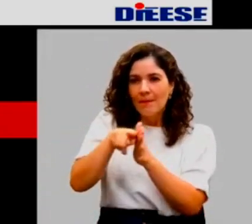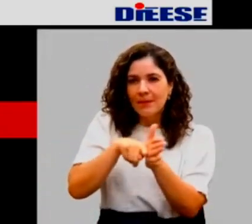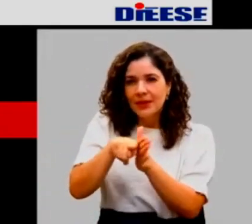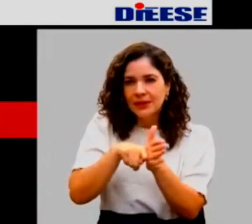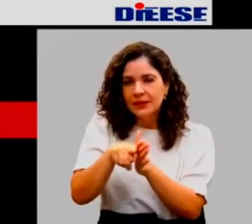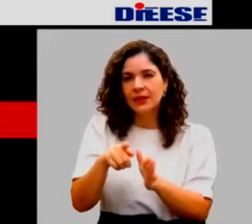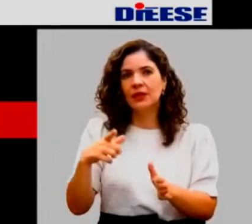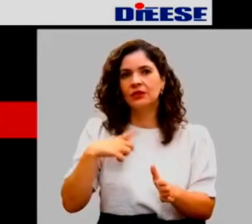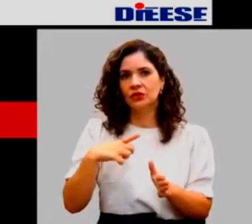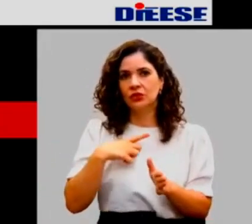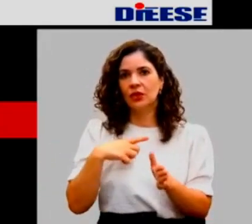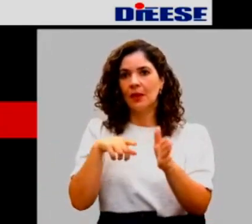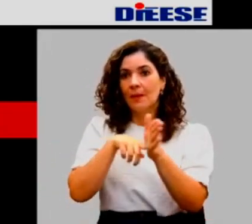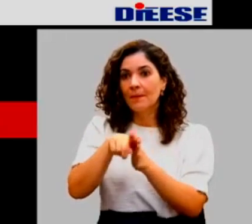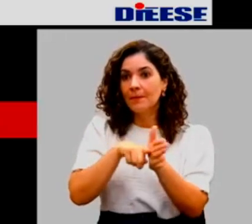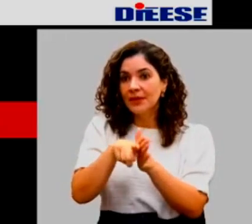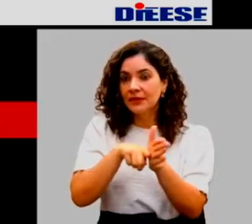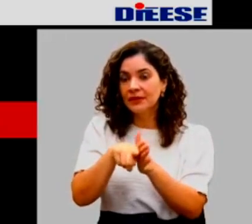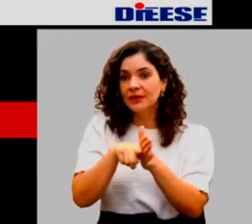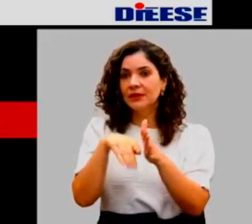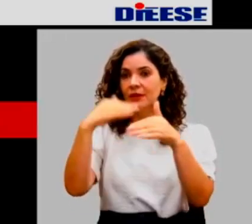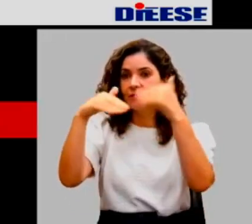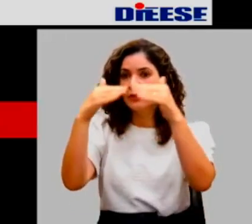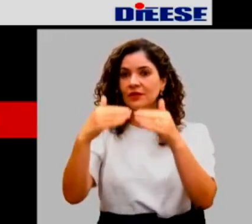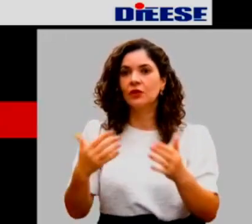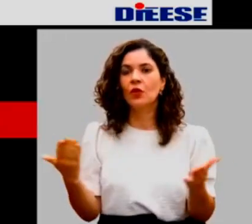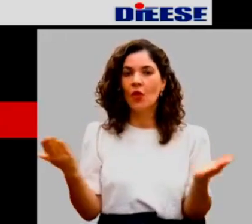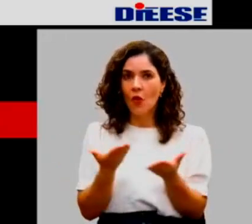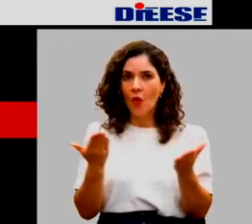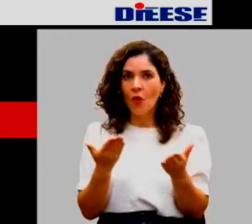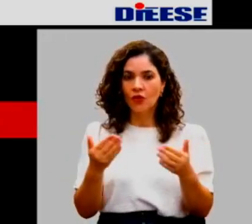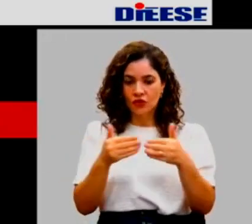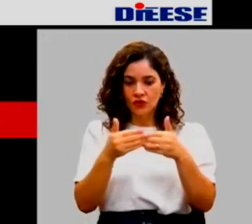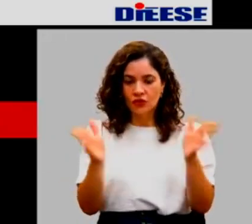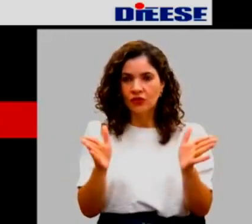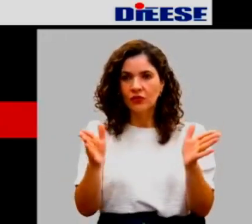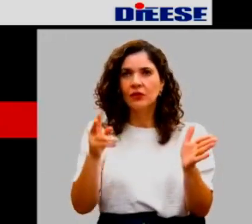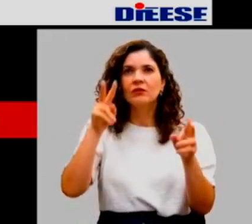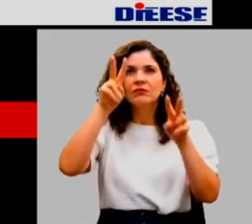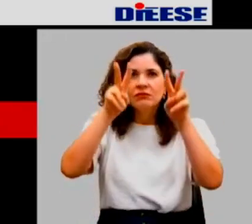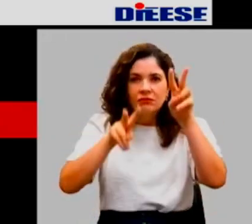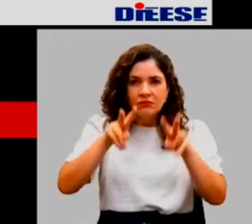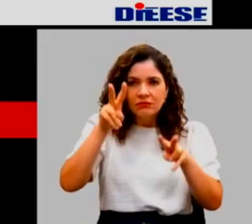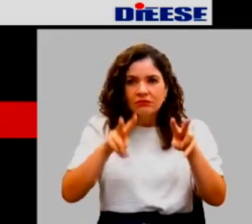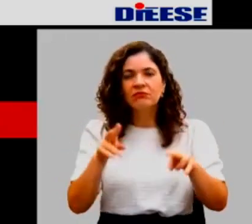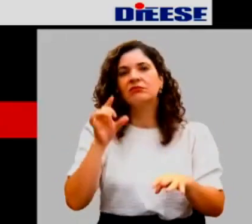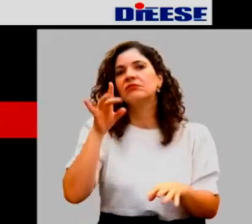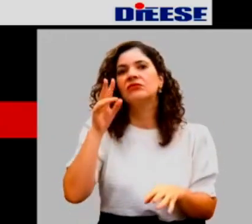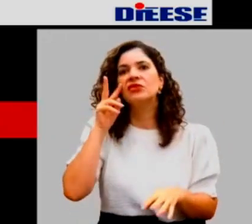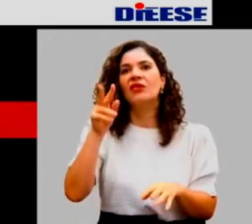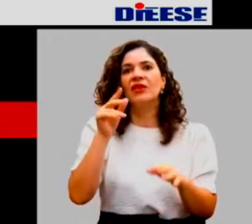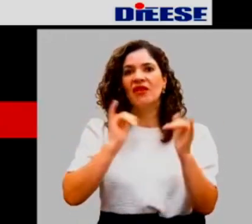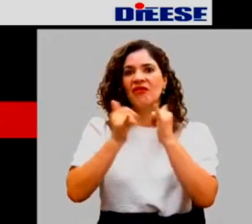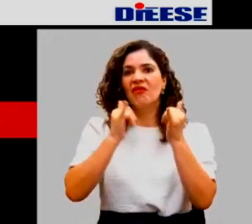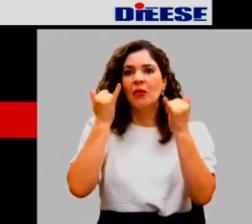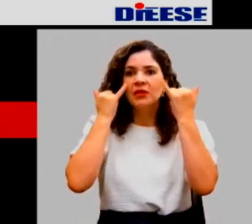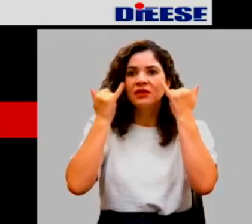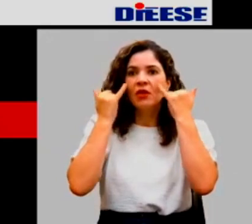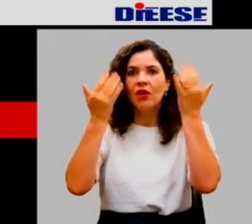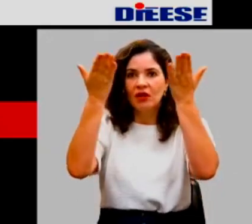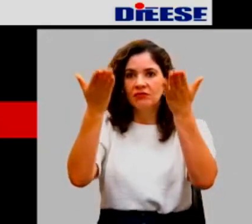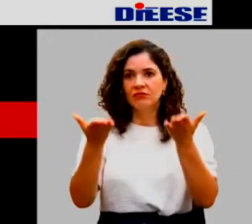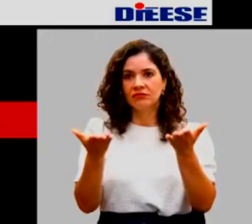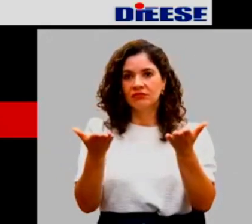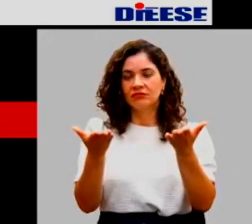chamava pesquisa avançada hoje quando a gente entra do jeito que tá a gente consegue ter só esse tipo de informação aqui aqui ó